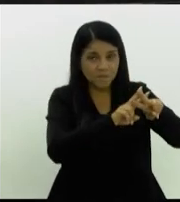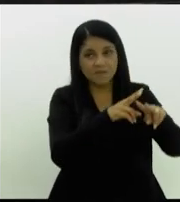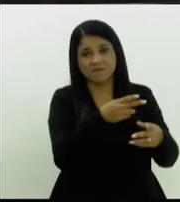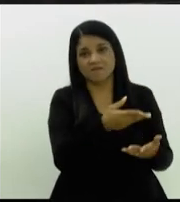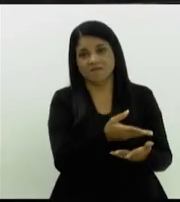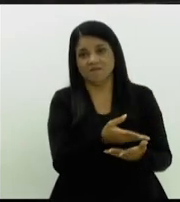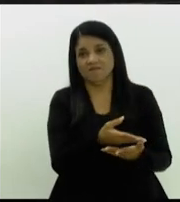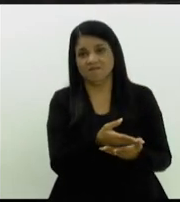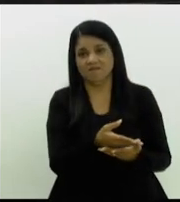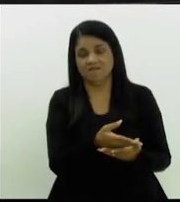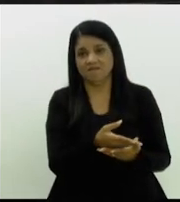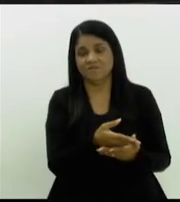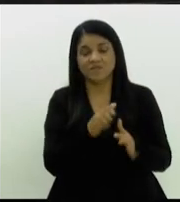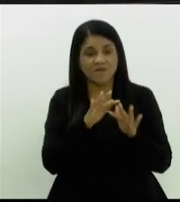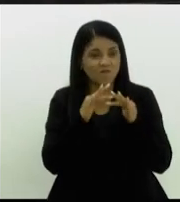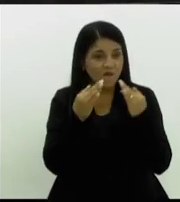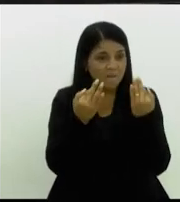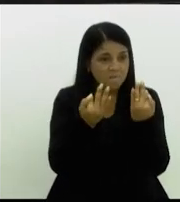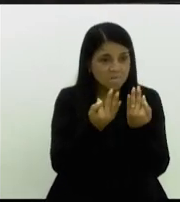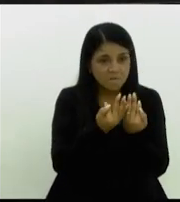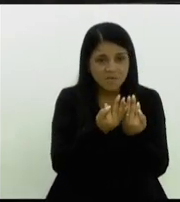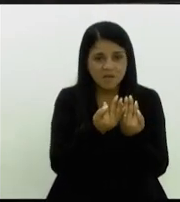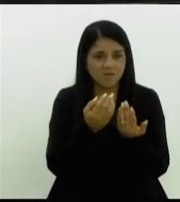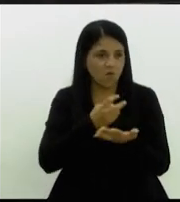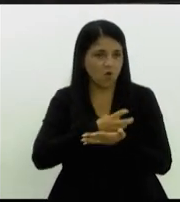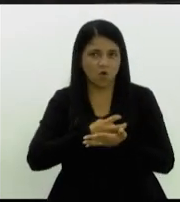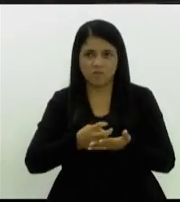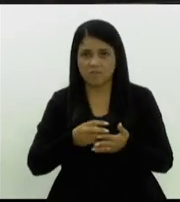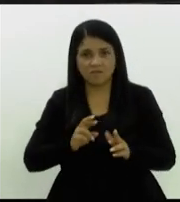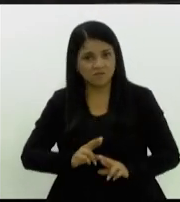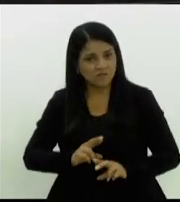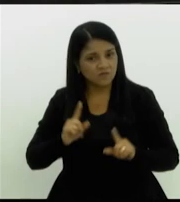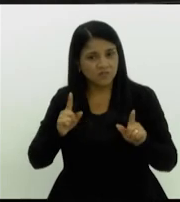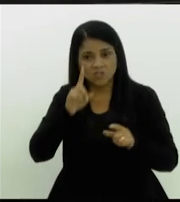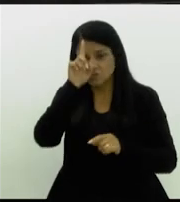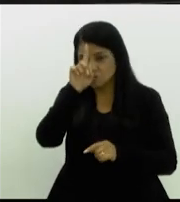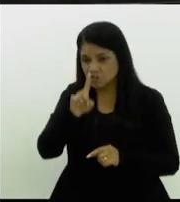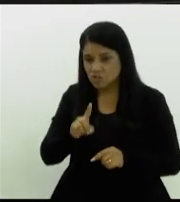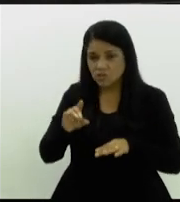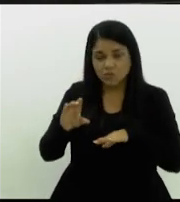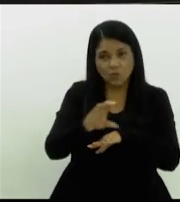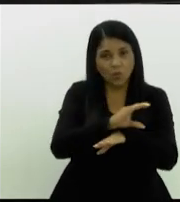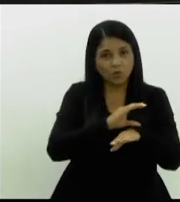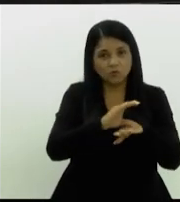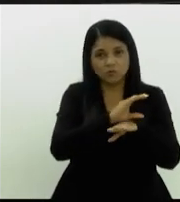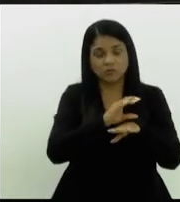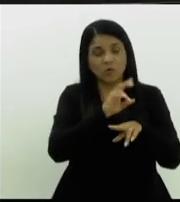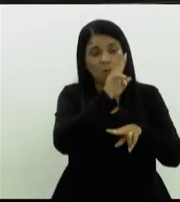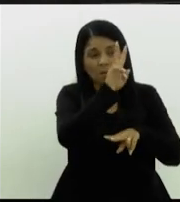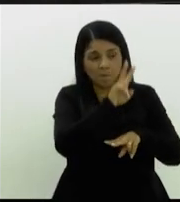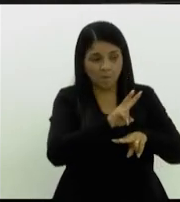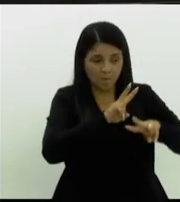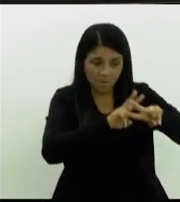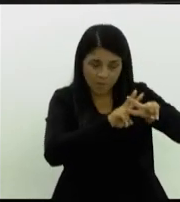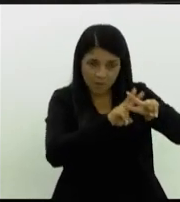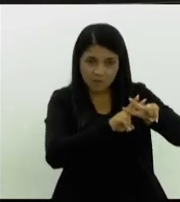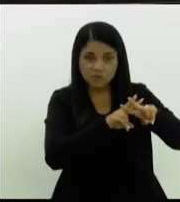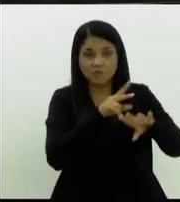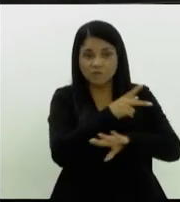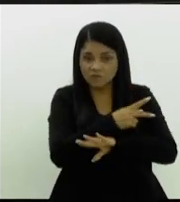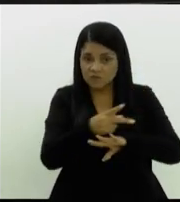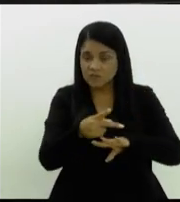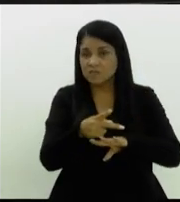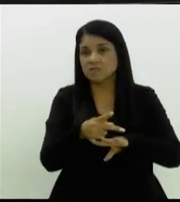Os familiares, eles não foram condenados. É direito constitucional do preso receber visitas e